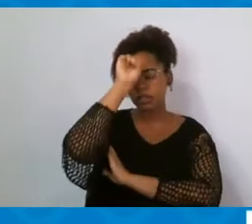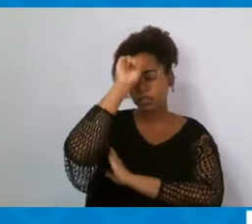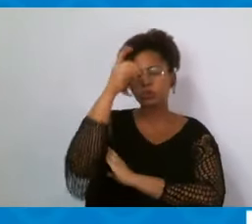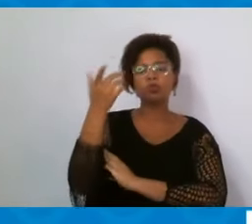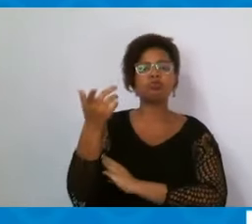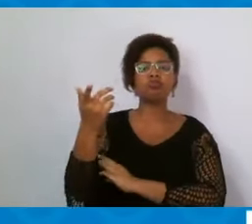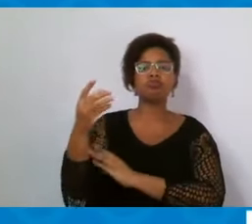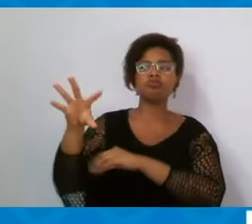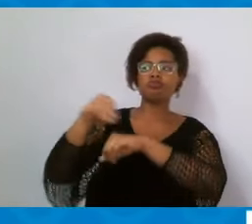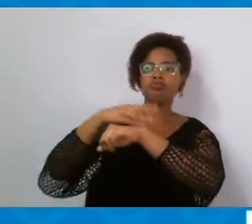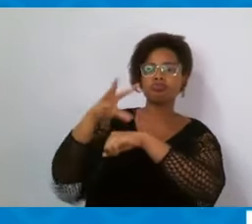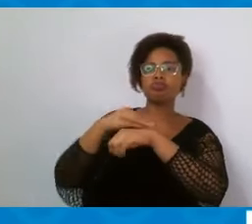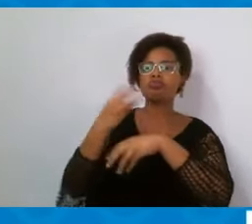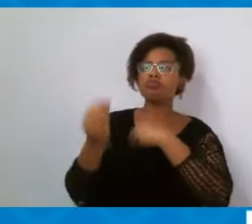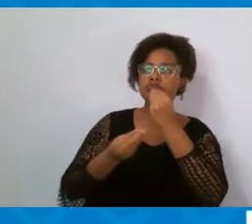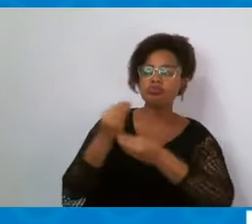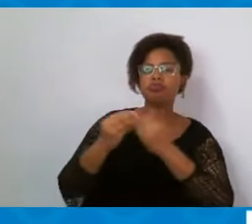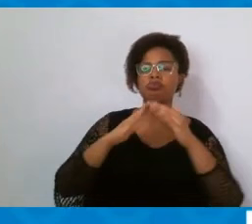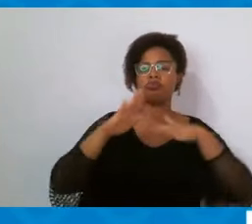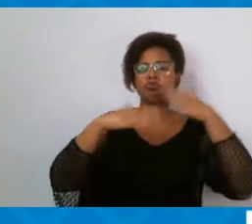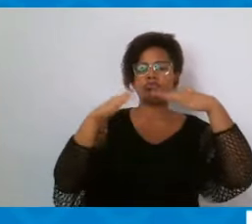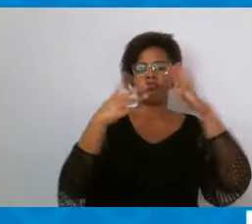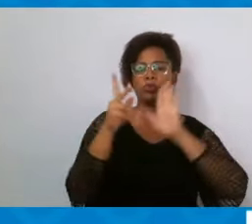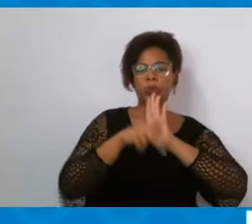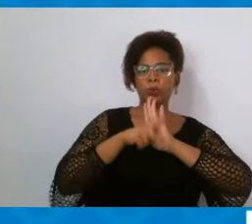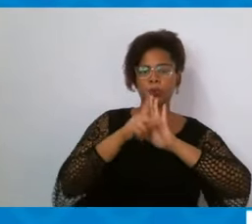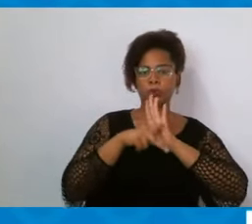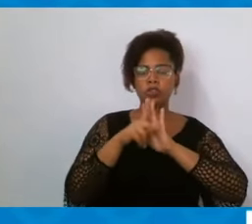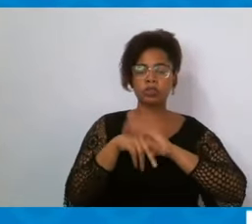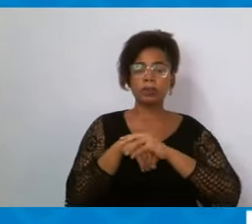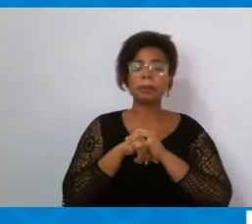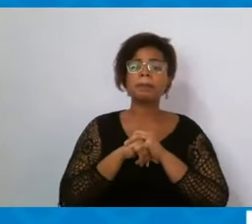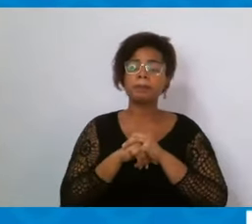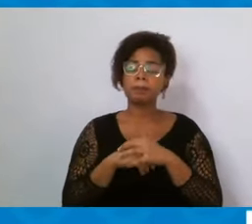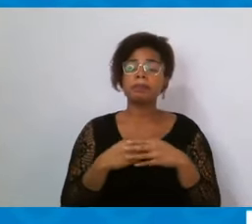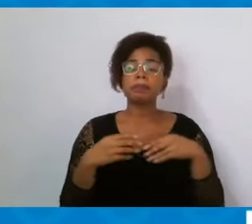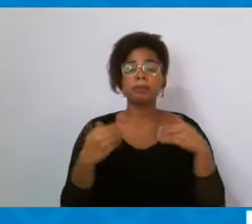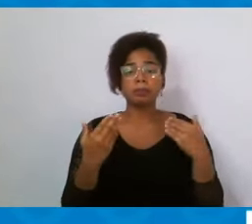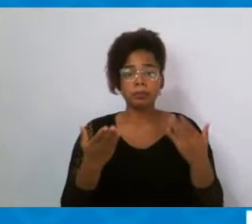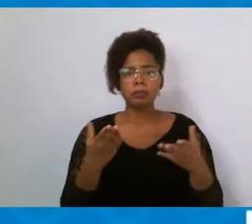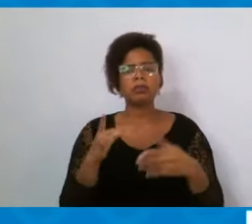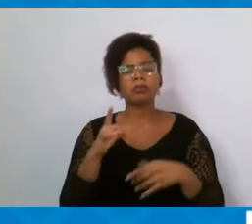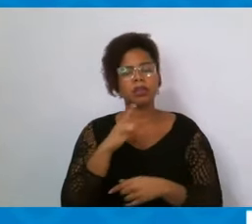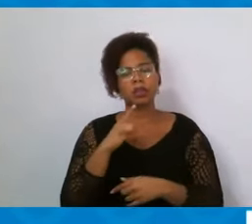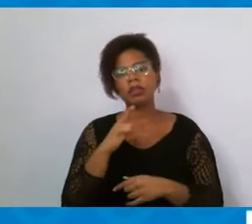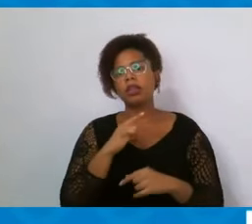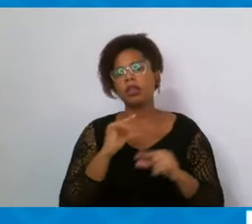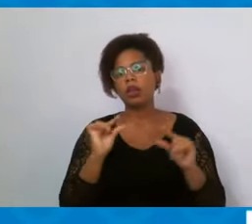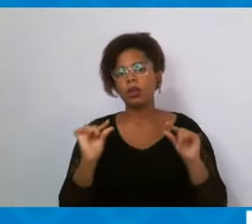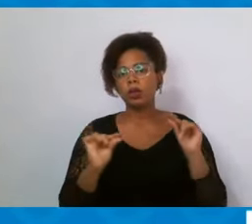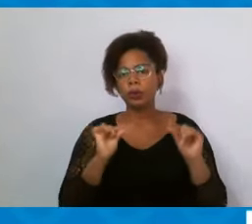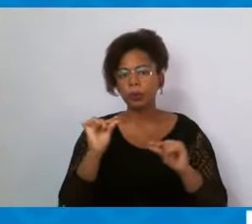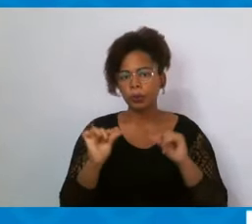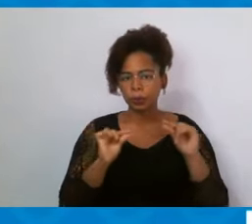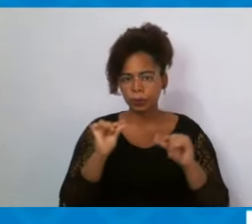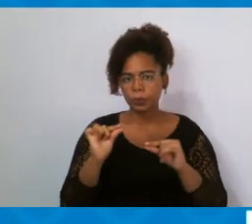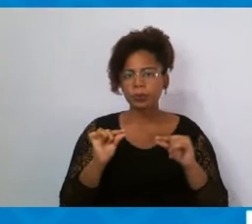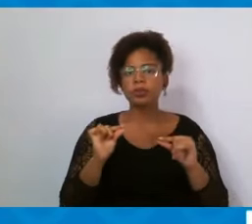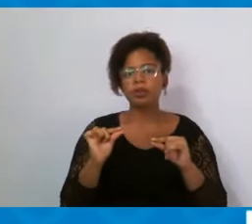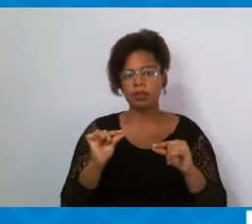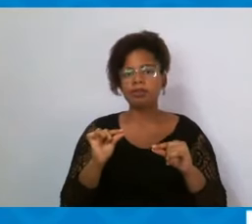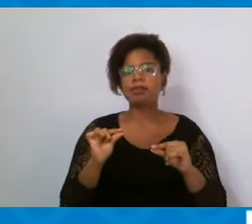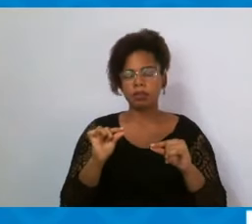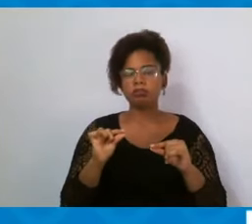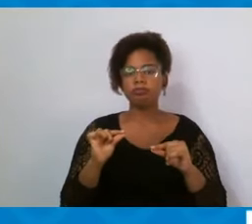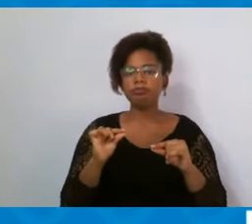aquilo. Aí eles passam a prototipar aqui. Aí aqui você tem os aspectos muito relevantes de dar